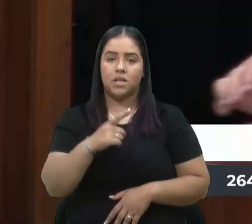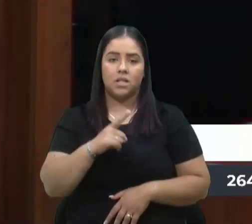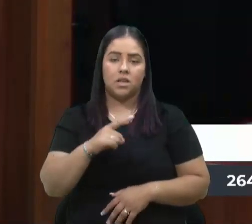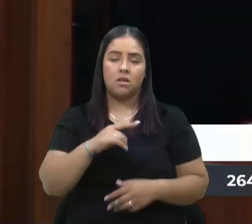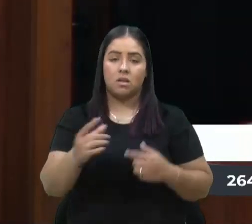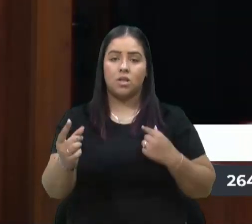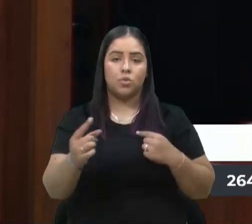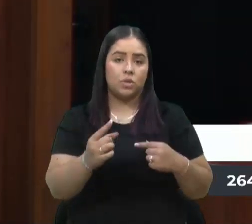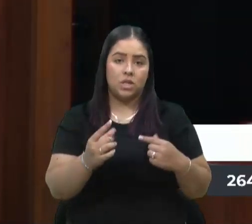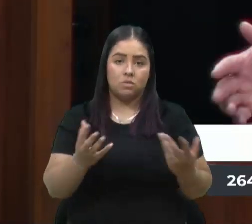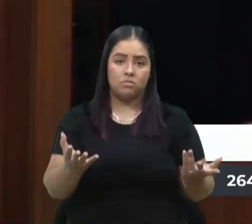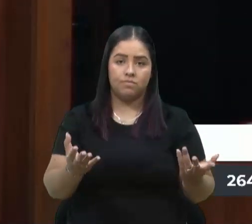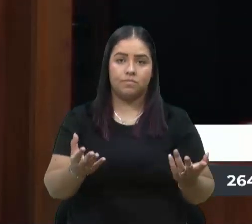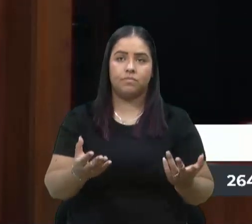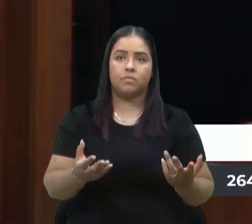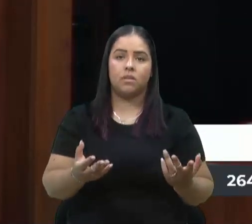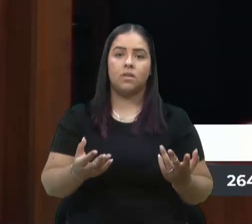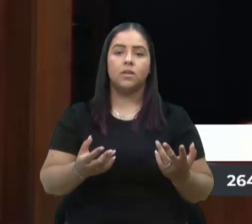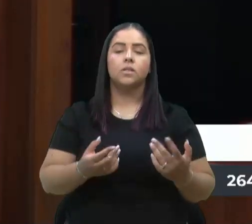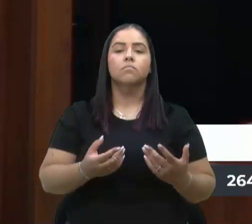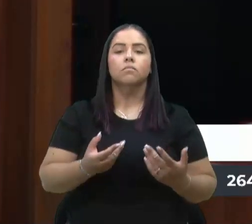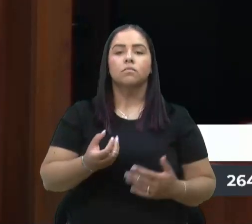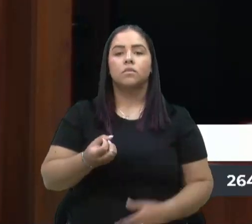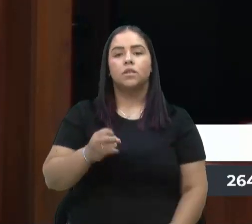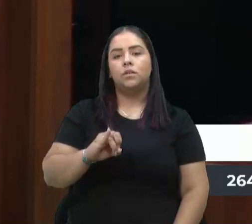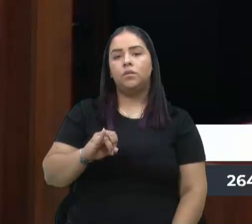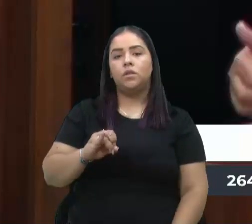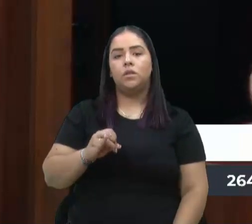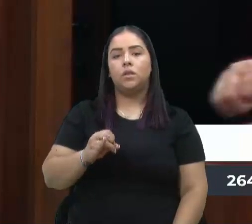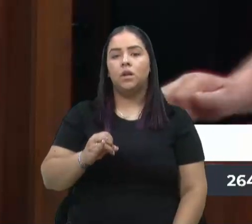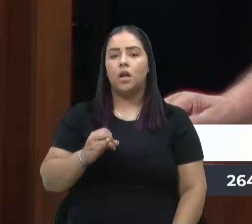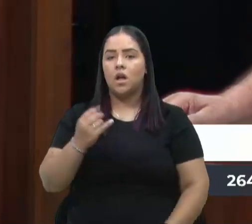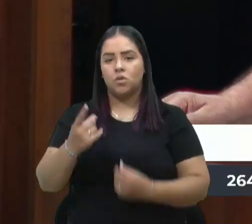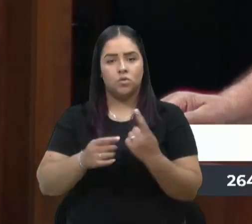Então, assim, alguém que se fizesse alguma coisa. Então, assim, foi